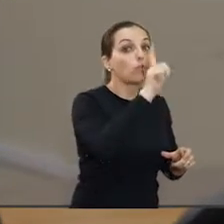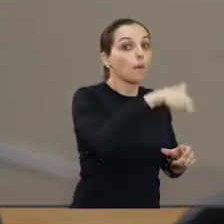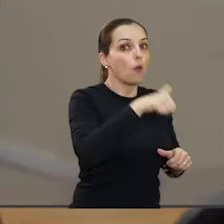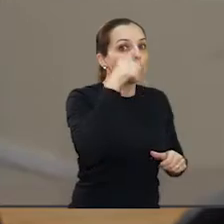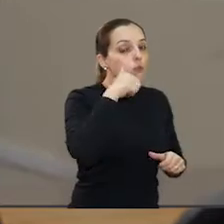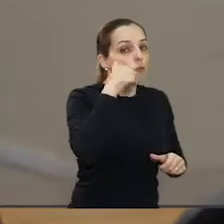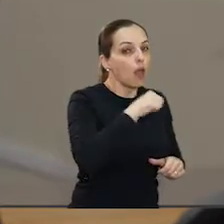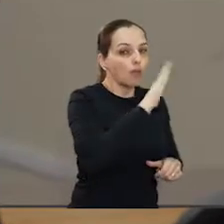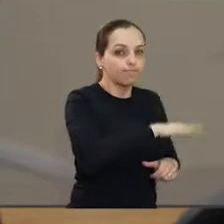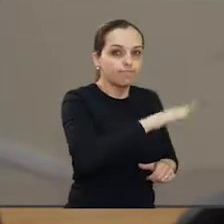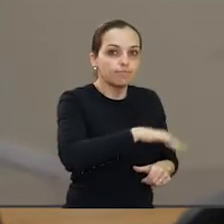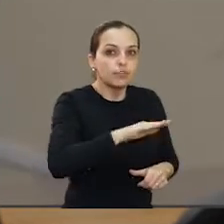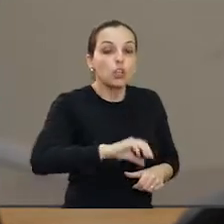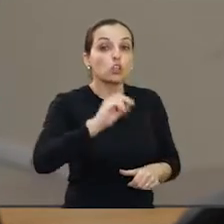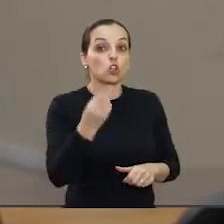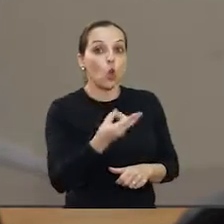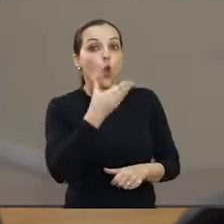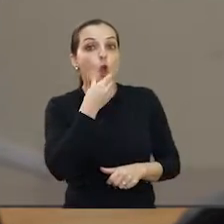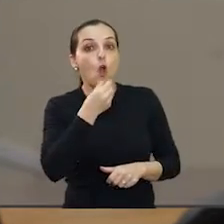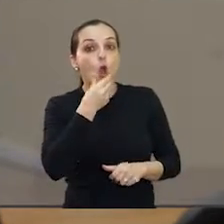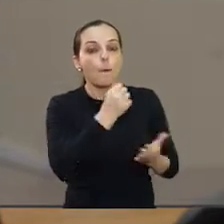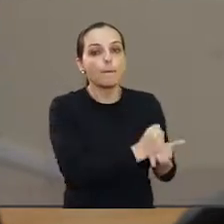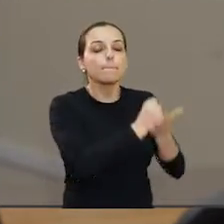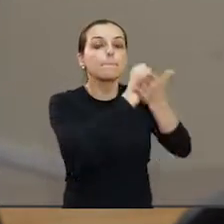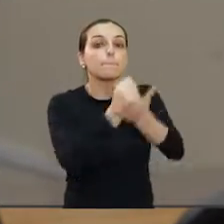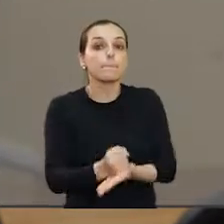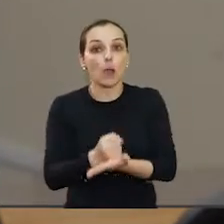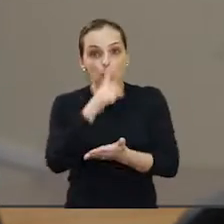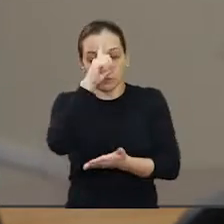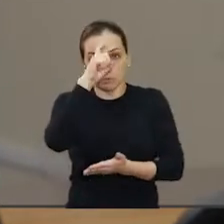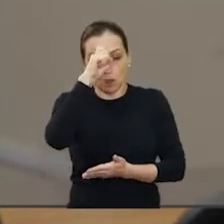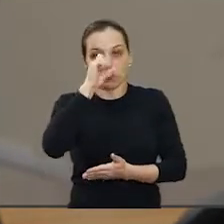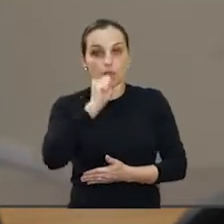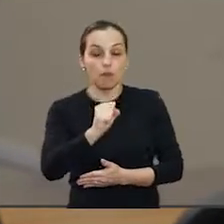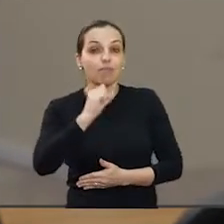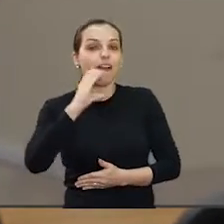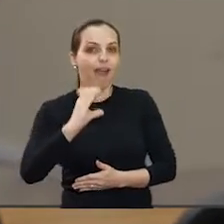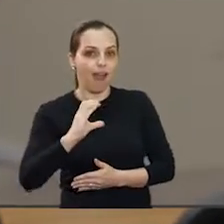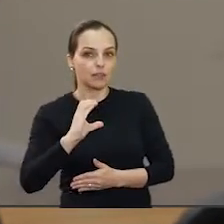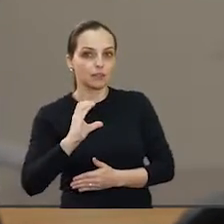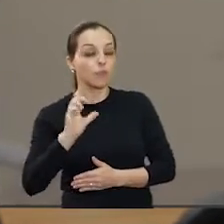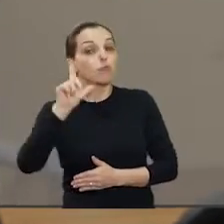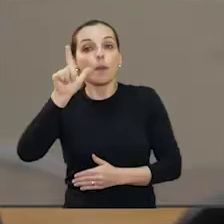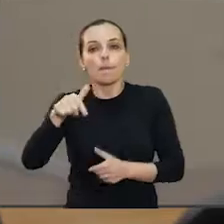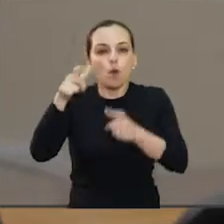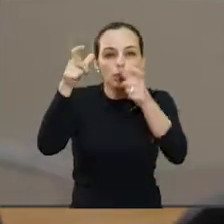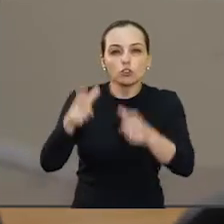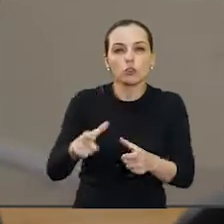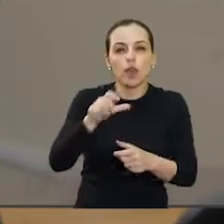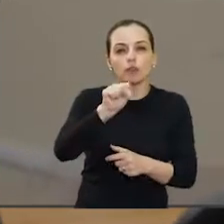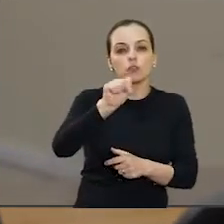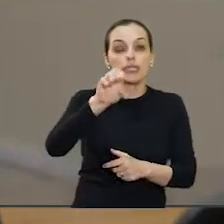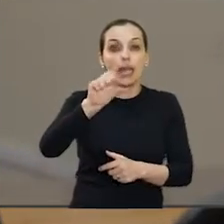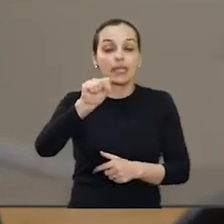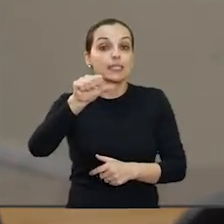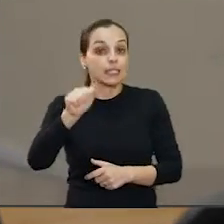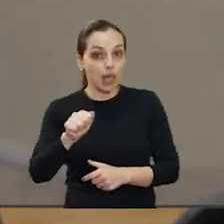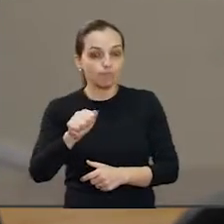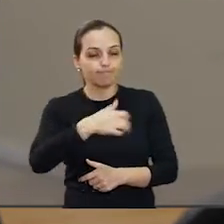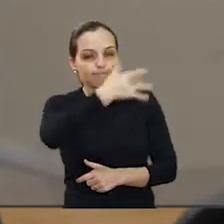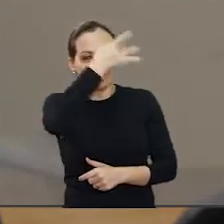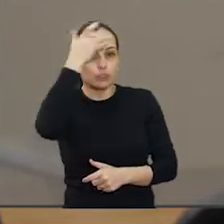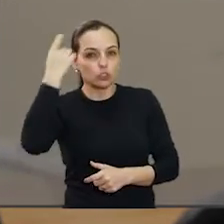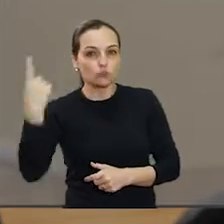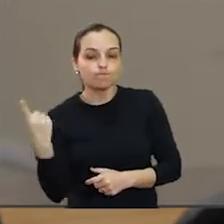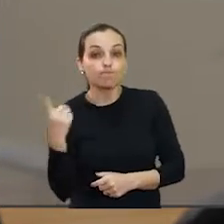mulheres e crianças e homens é a Santa Casa. A partir do primeiro atendimento, o sequencial é feito no SESA. Todas